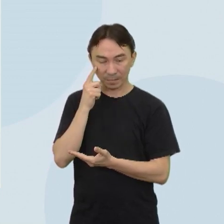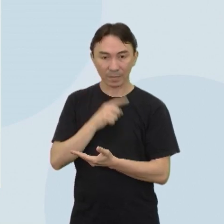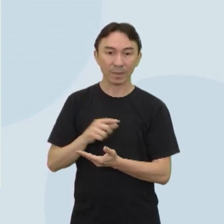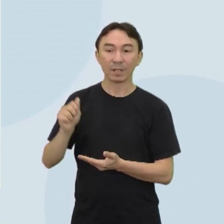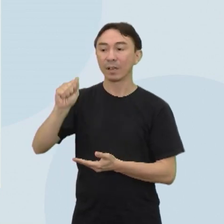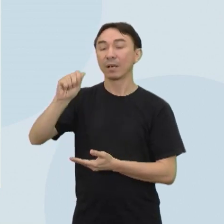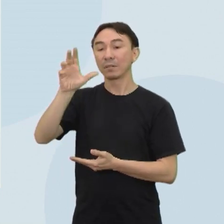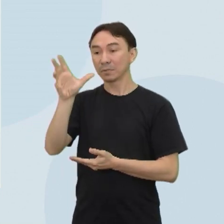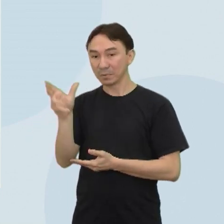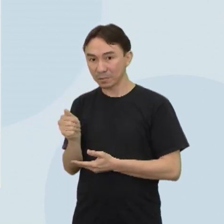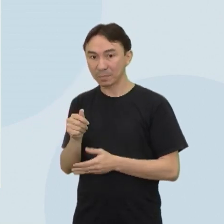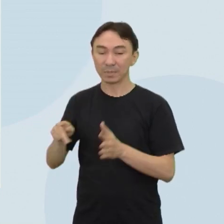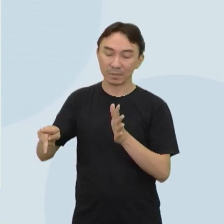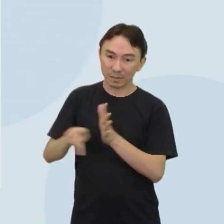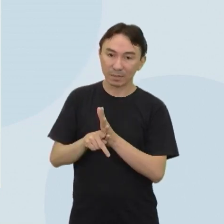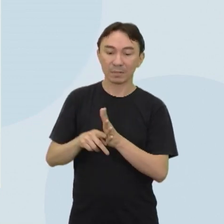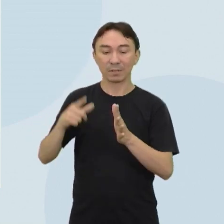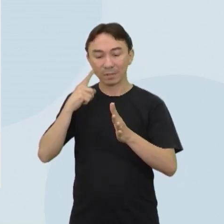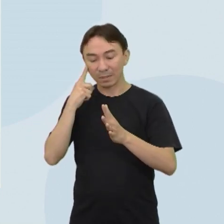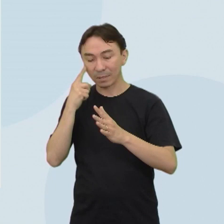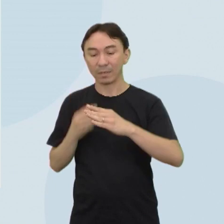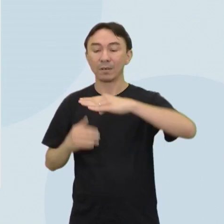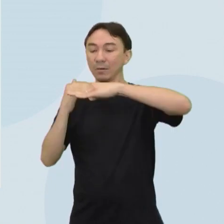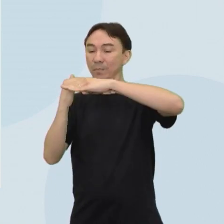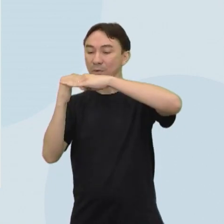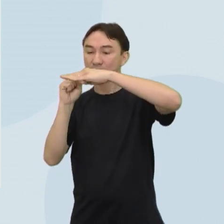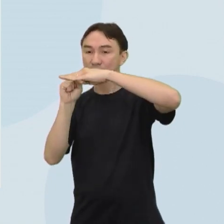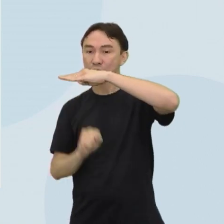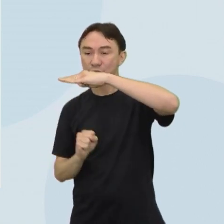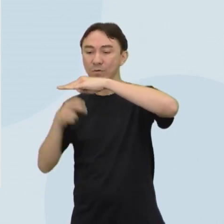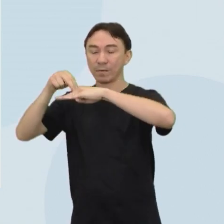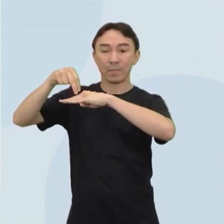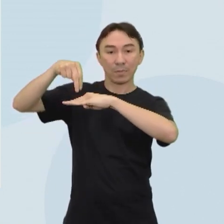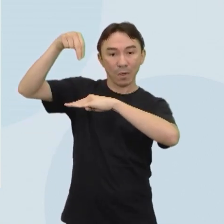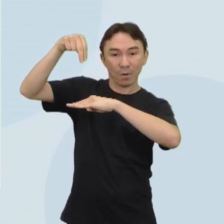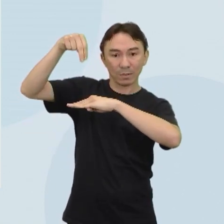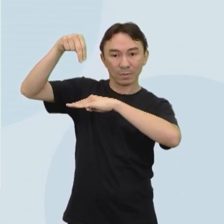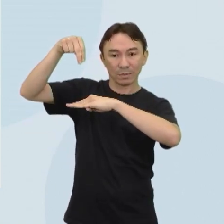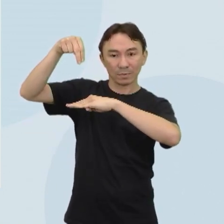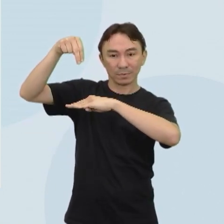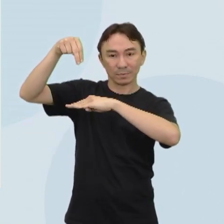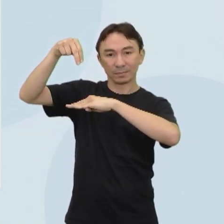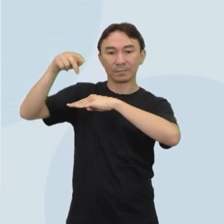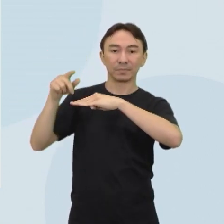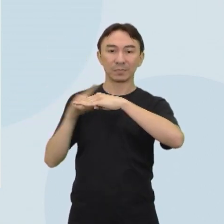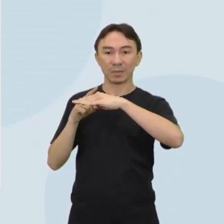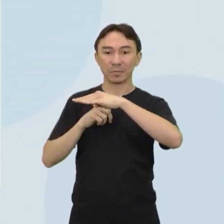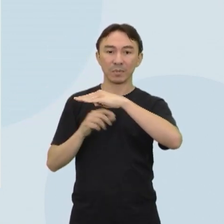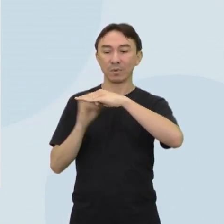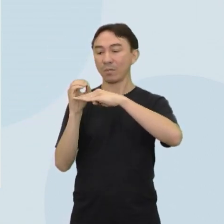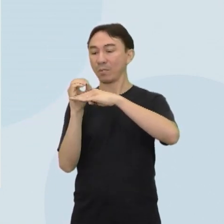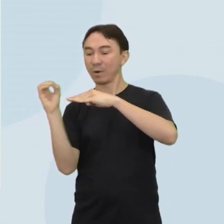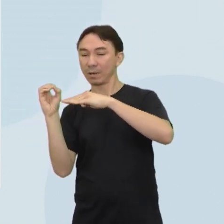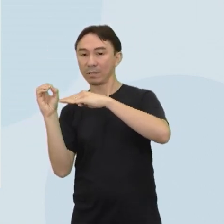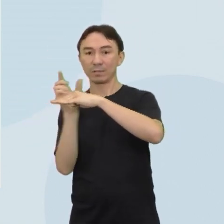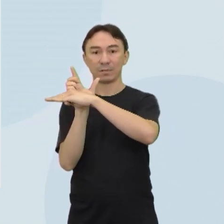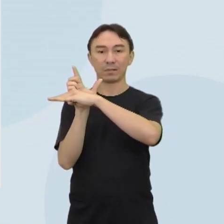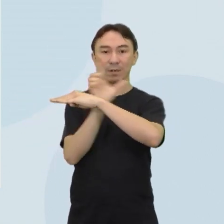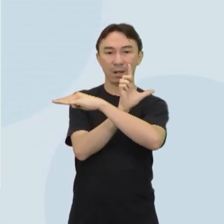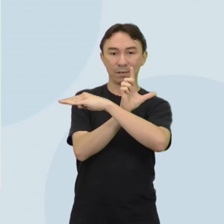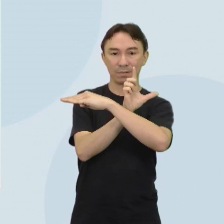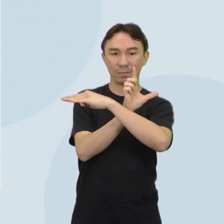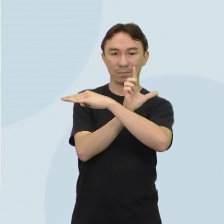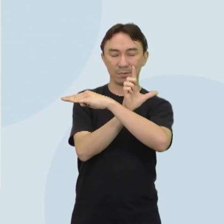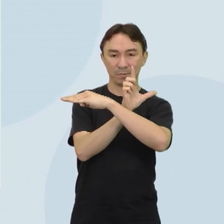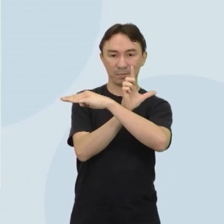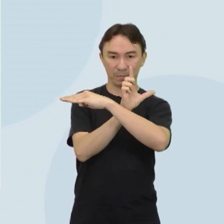sul, no hemisfério norte, no hemisfério oeste, no hemisfério leste, tá aqui, ó.